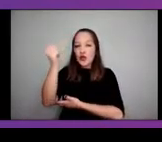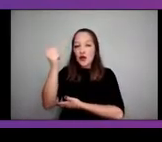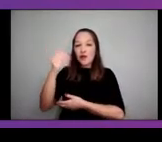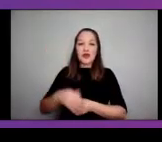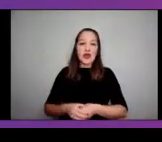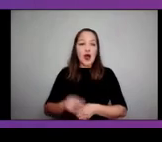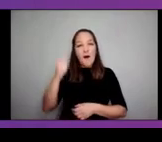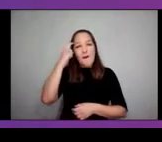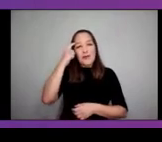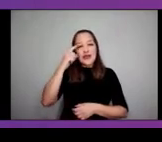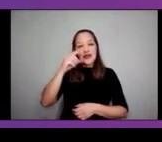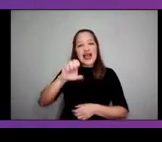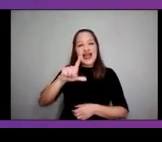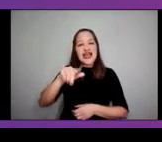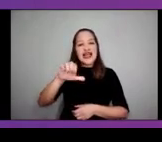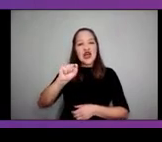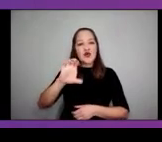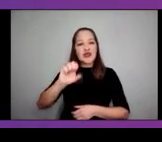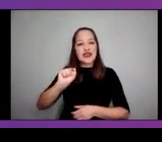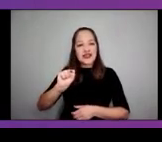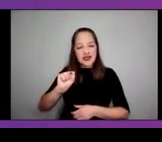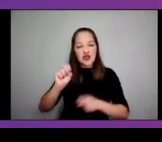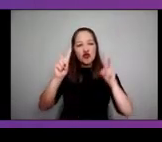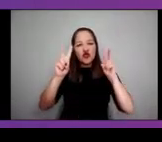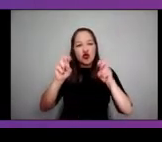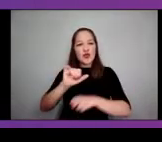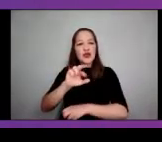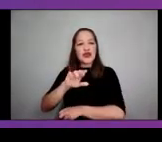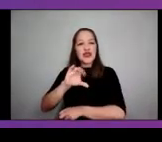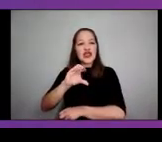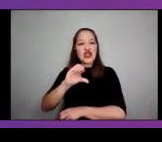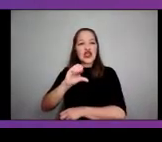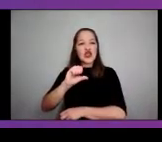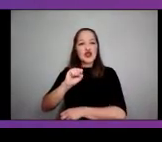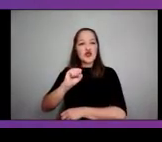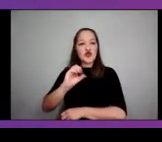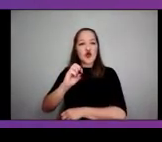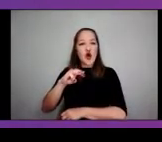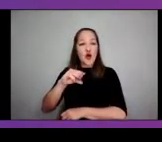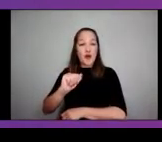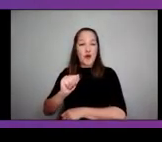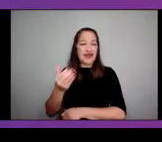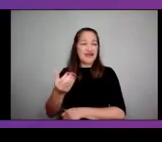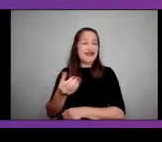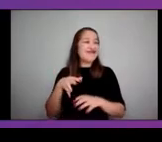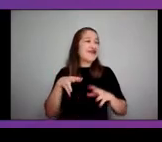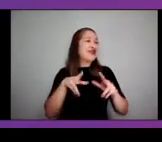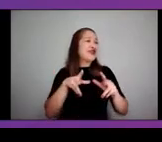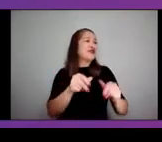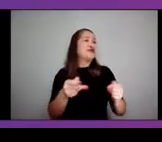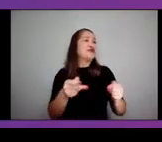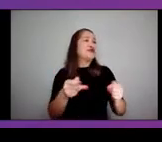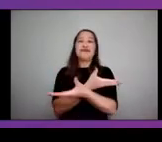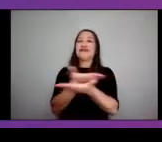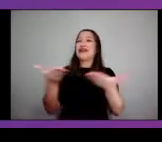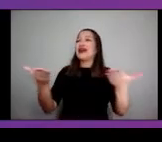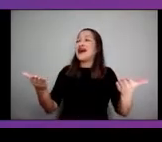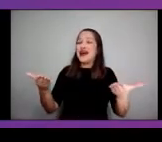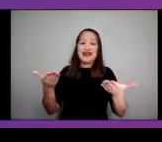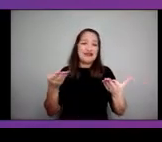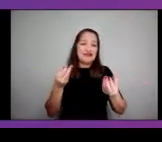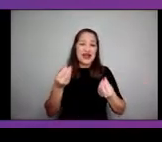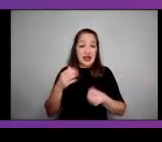sobre o rizomas por exemplo eu acho que tudo muito rizomático né eu eu eu até tenho cunhado